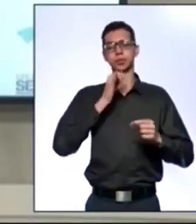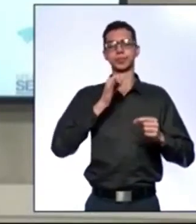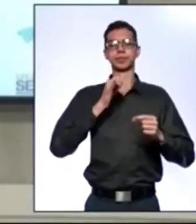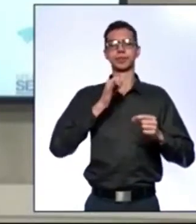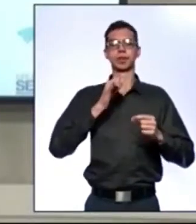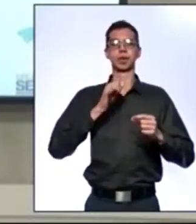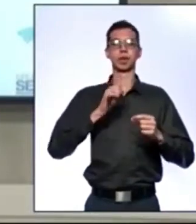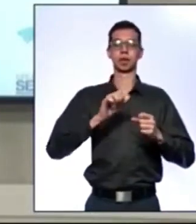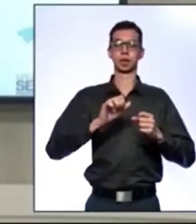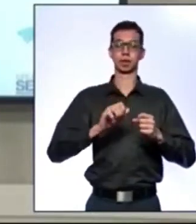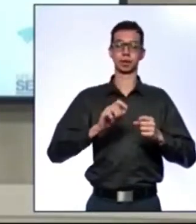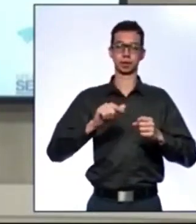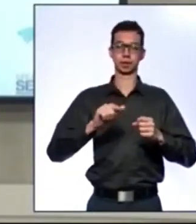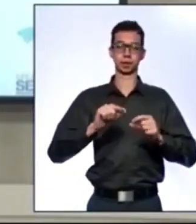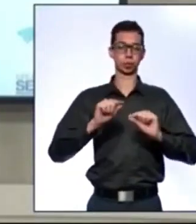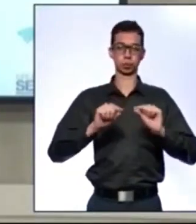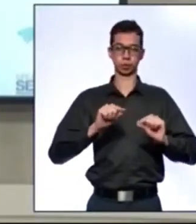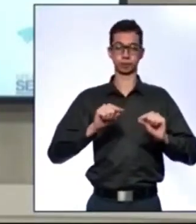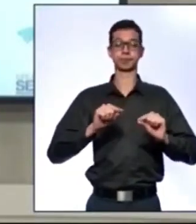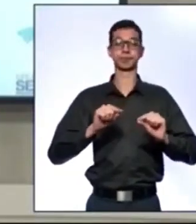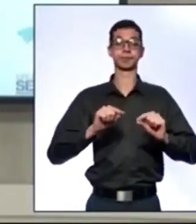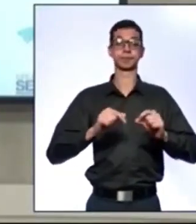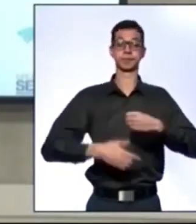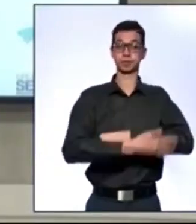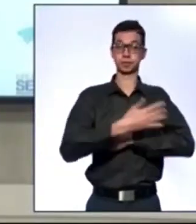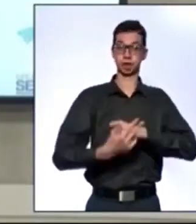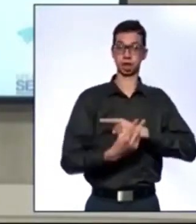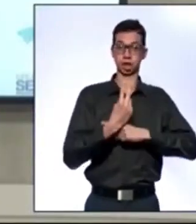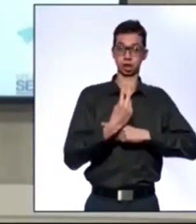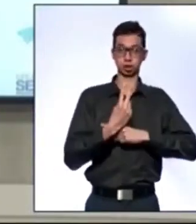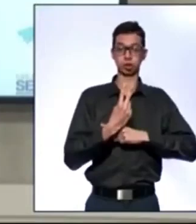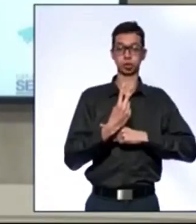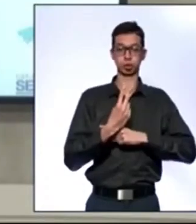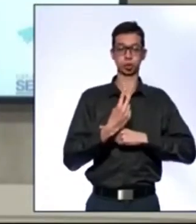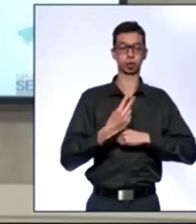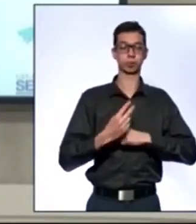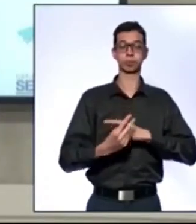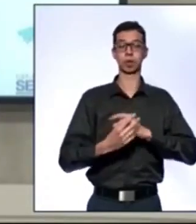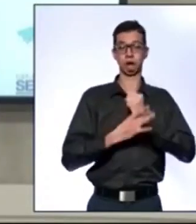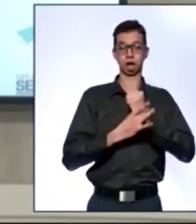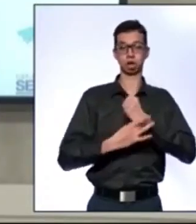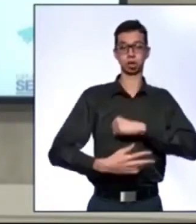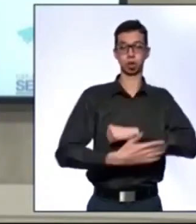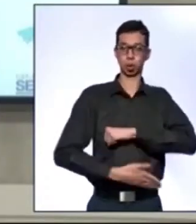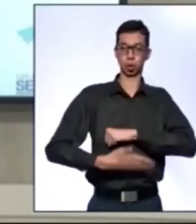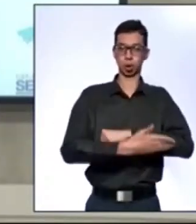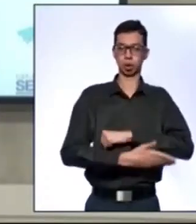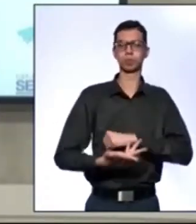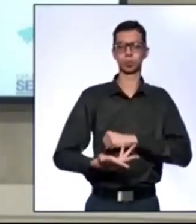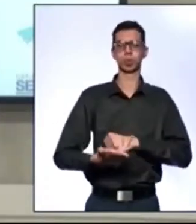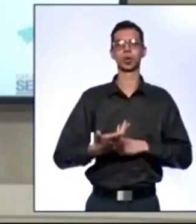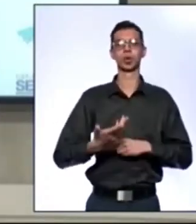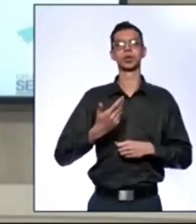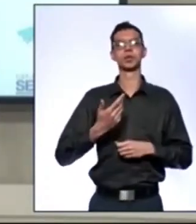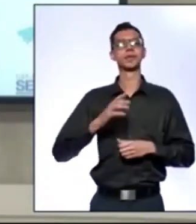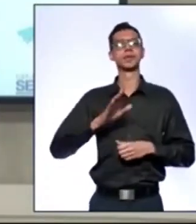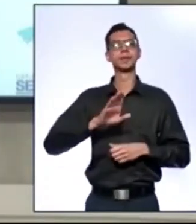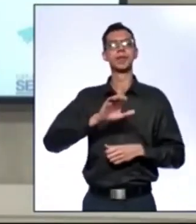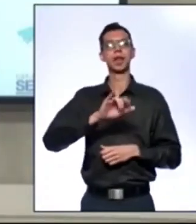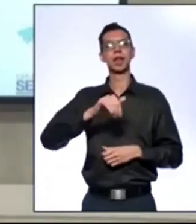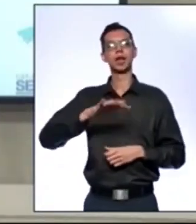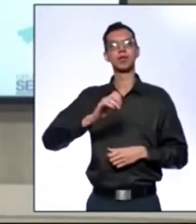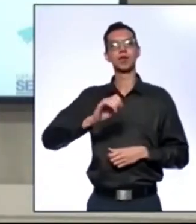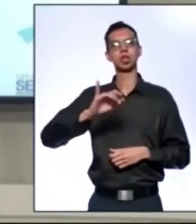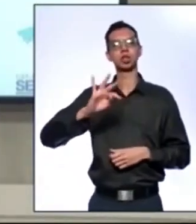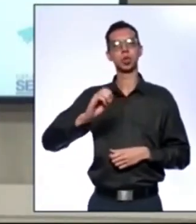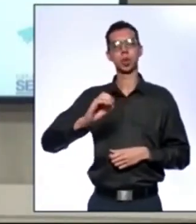livre, anticorpo. Está preso na membrana do linfócito B, receptor de antígeno. Esses linfócitos B, cada qual com um receptor de antígeno